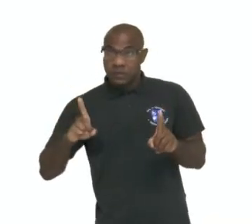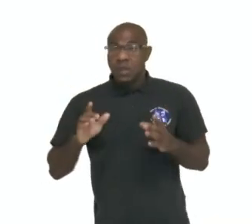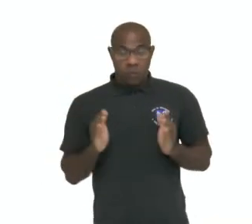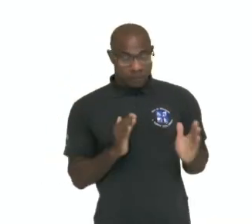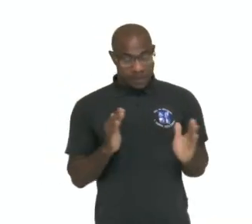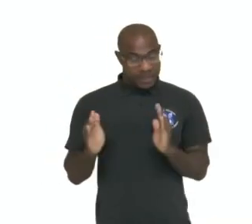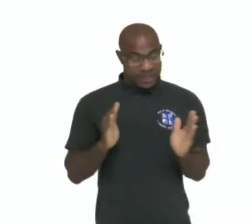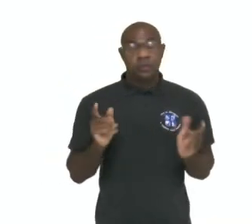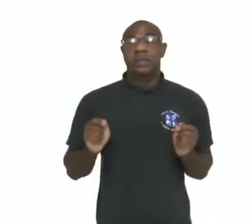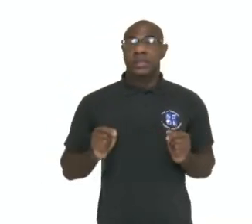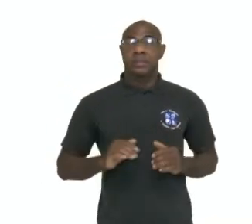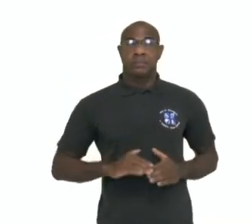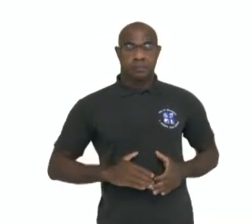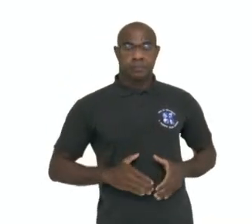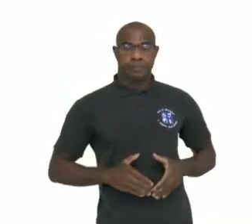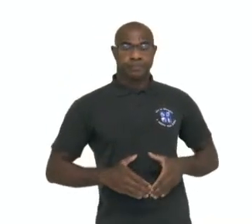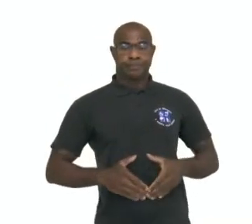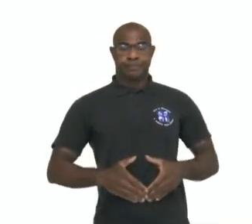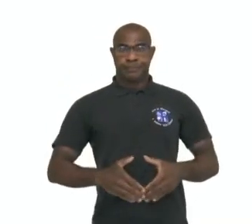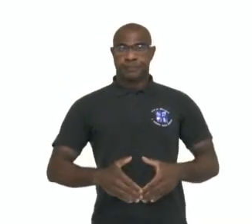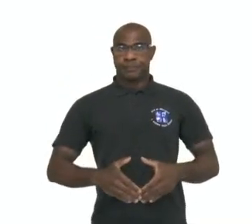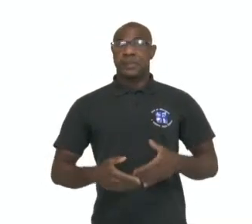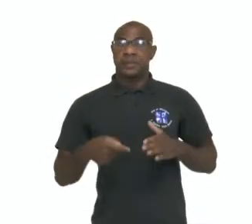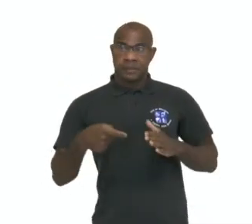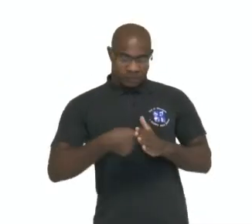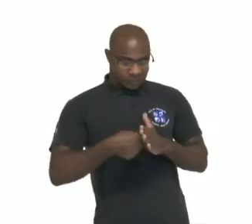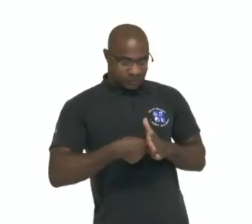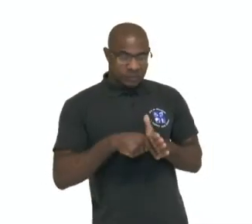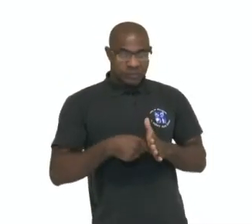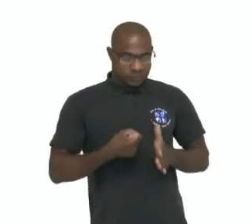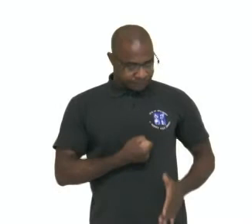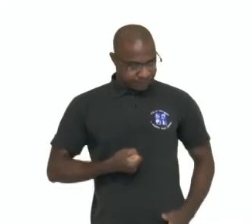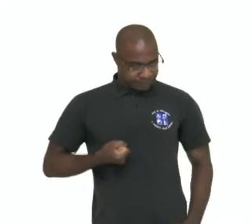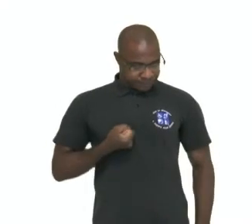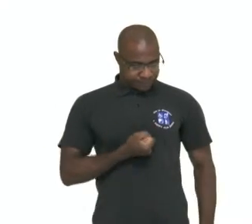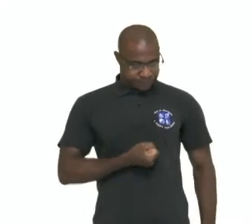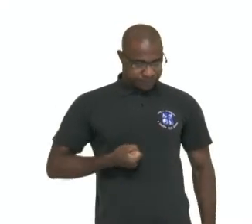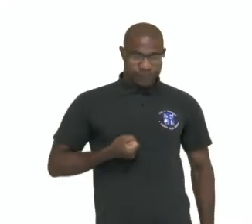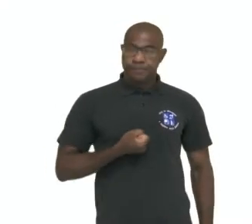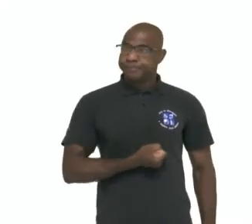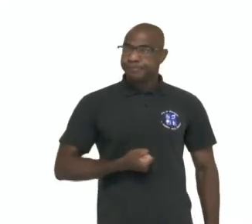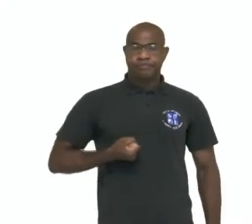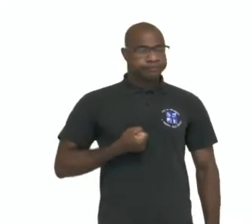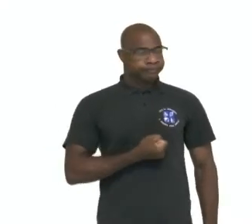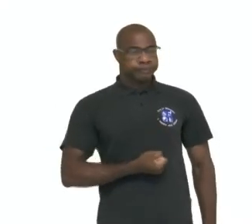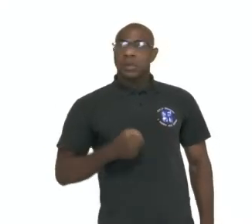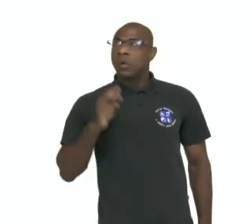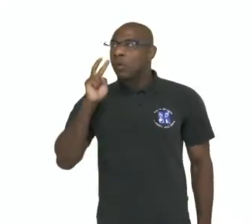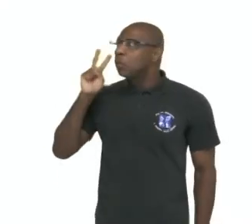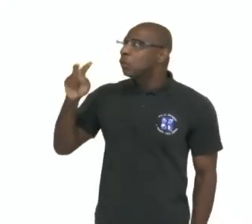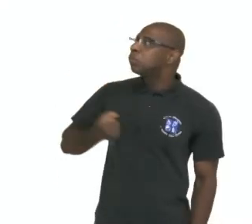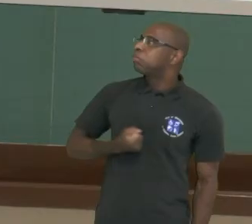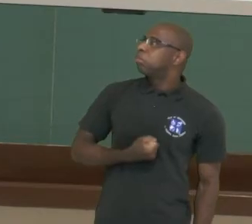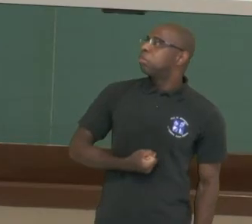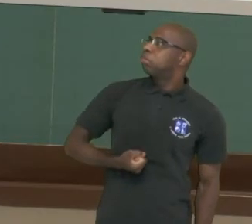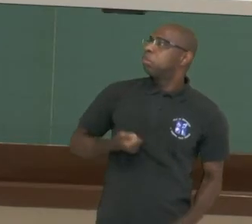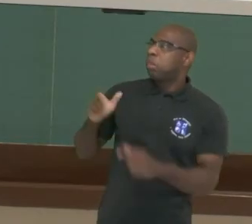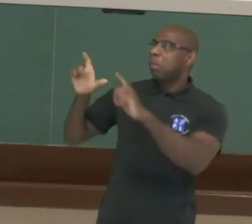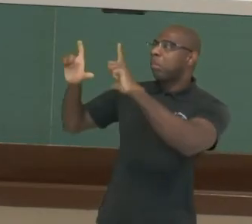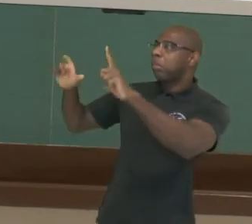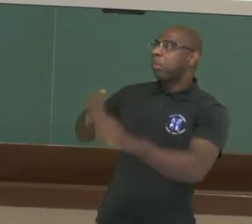gravidez, através do exame de ultrassonografia. Então é muito importante que a mulher faça todo